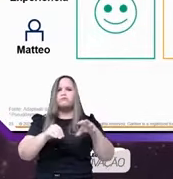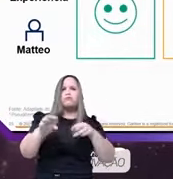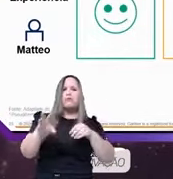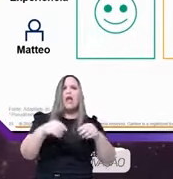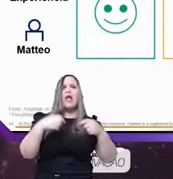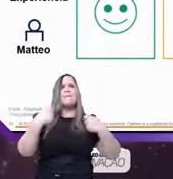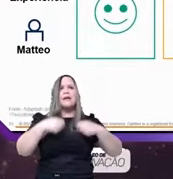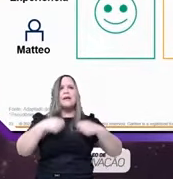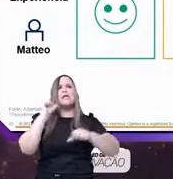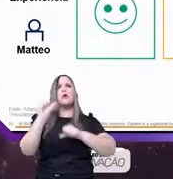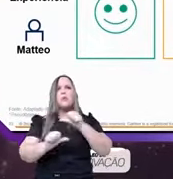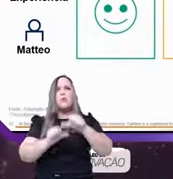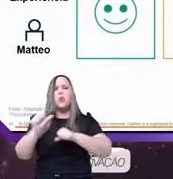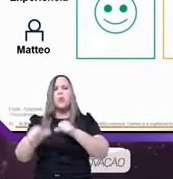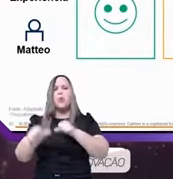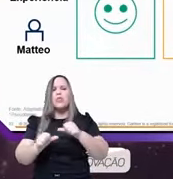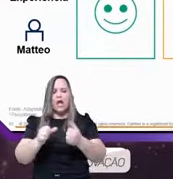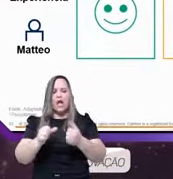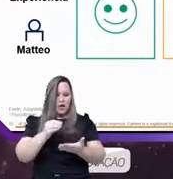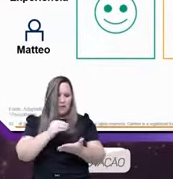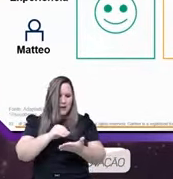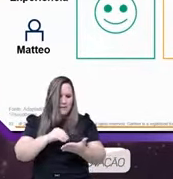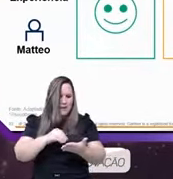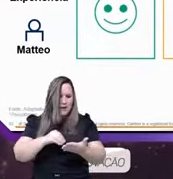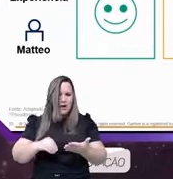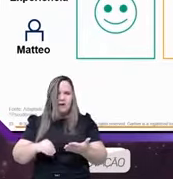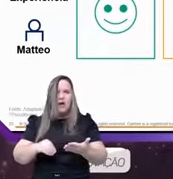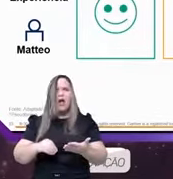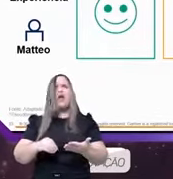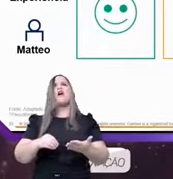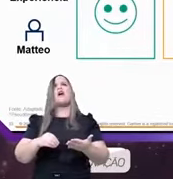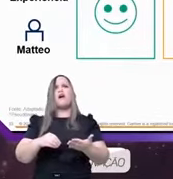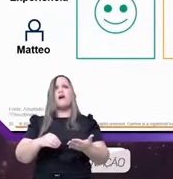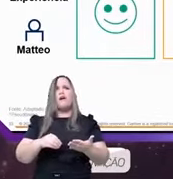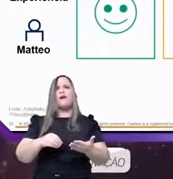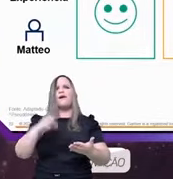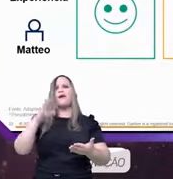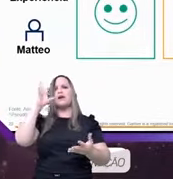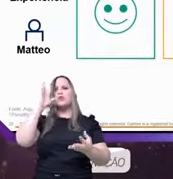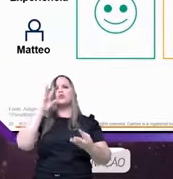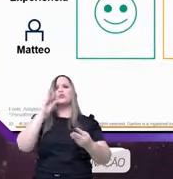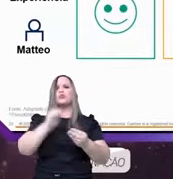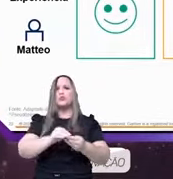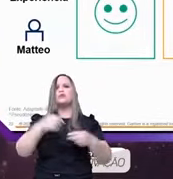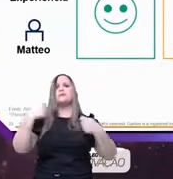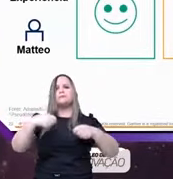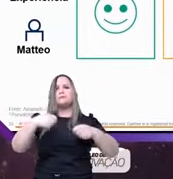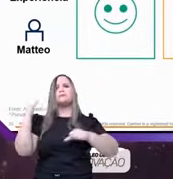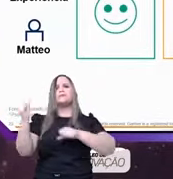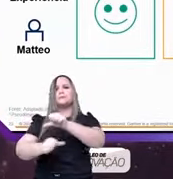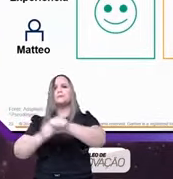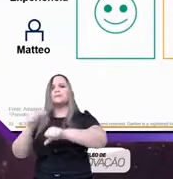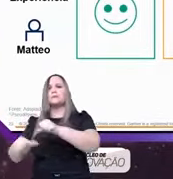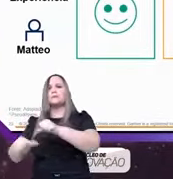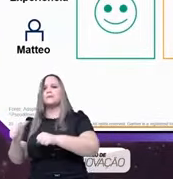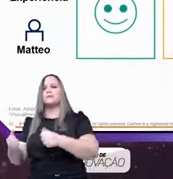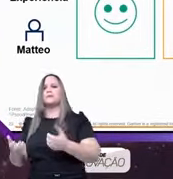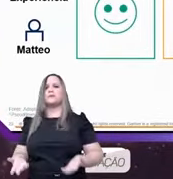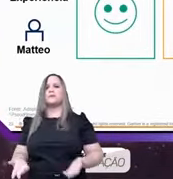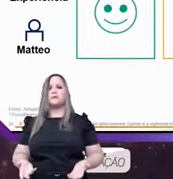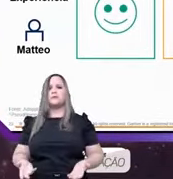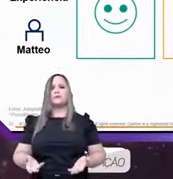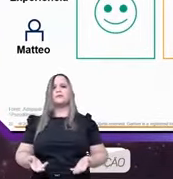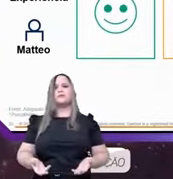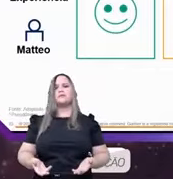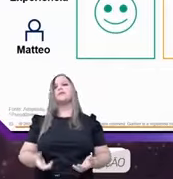mudado, adaptar o processo. A gente precisa criar critérios melhores para isso aqui, para avaliar risco de fornecedor. Um dos